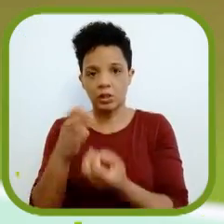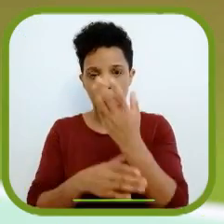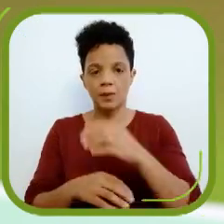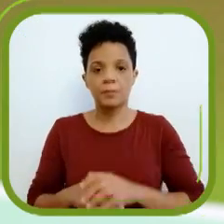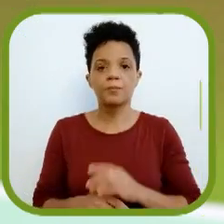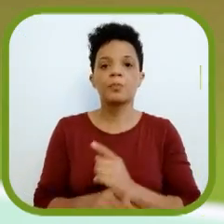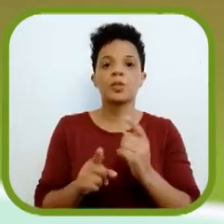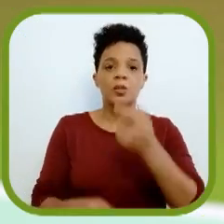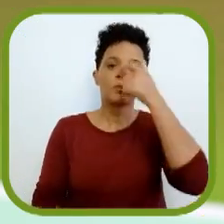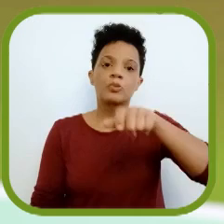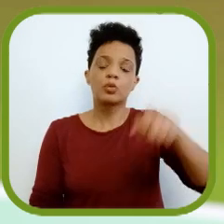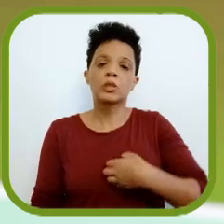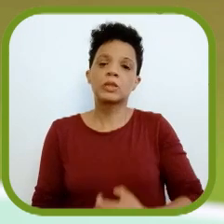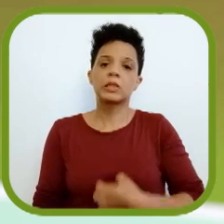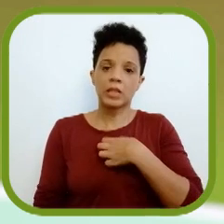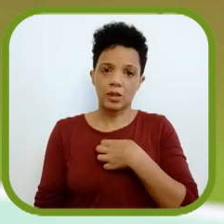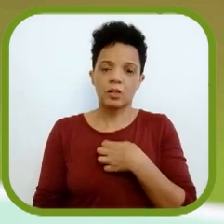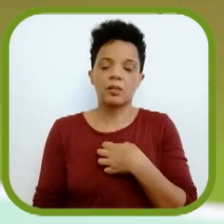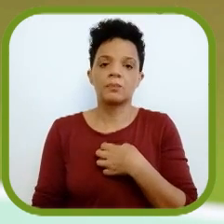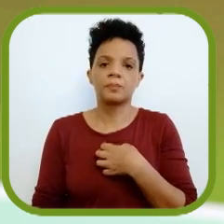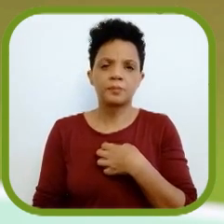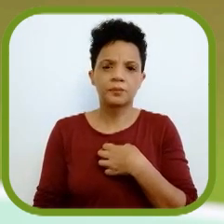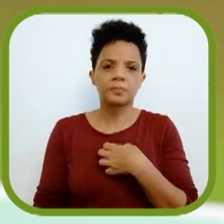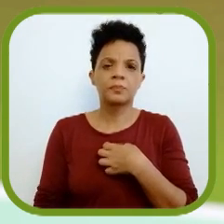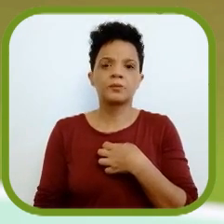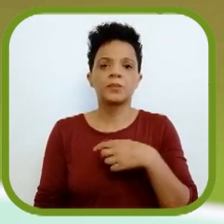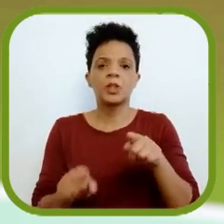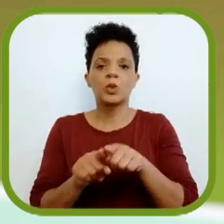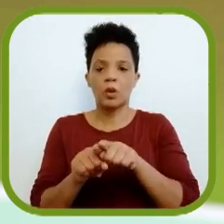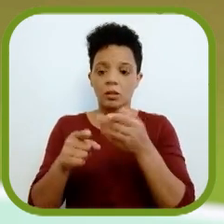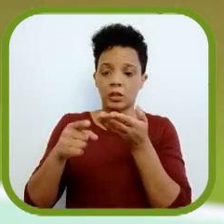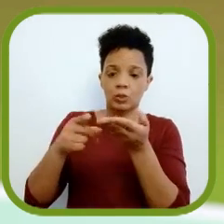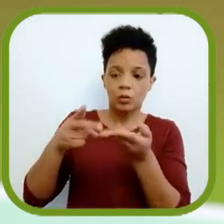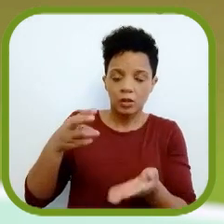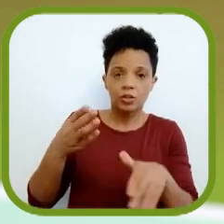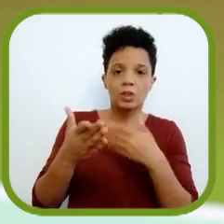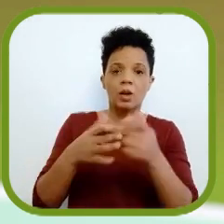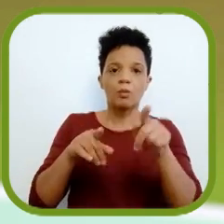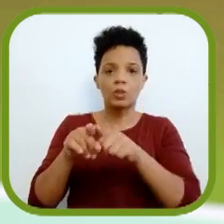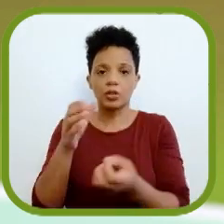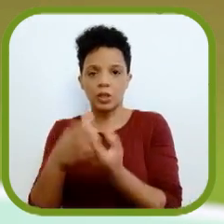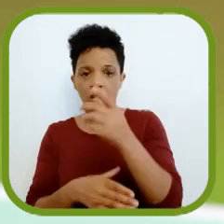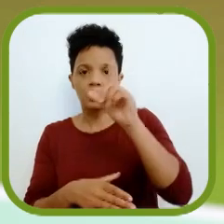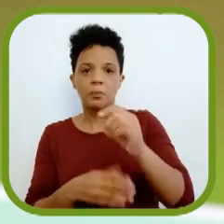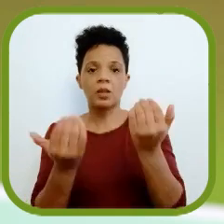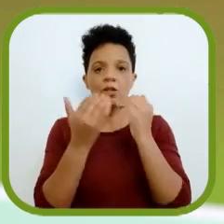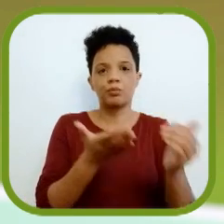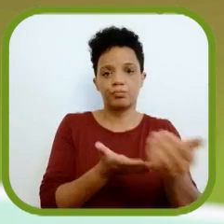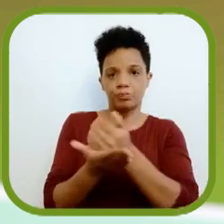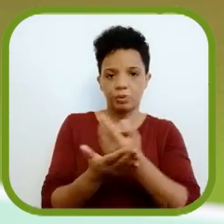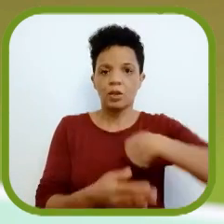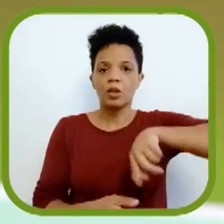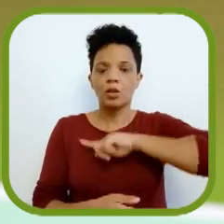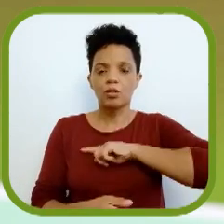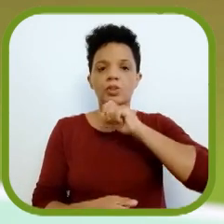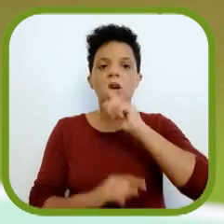políticas, porque há pessoas que entendem que ao nós usarmos essas categorias para desenharmos políticas e para recolhermos dados,